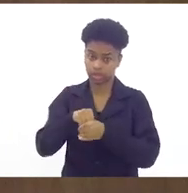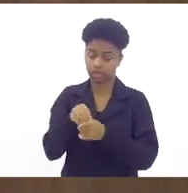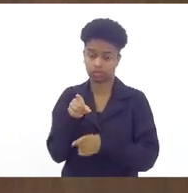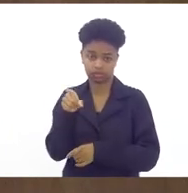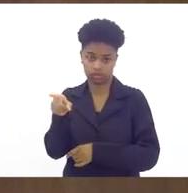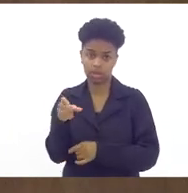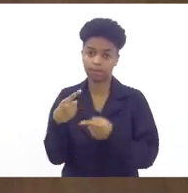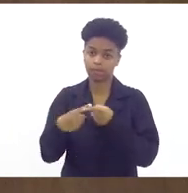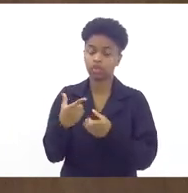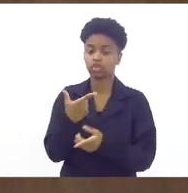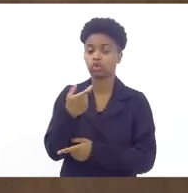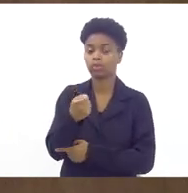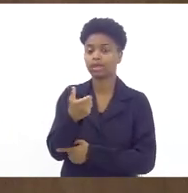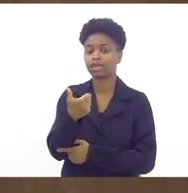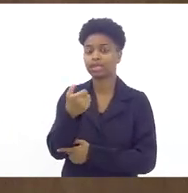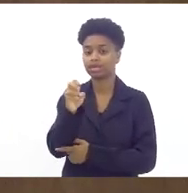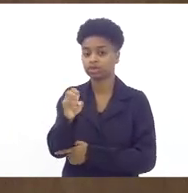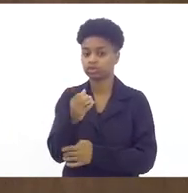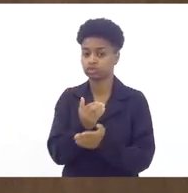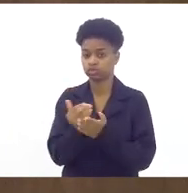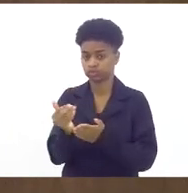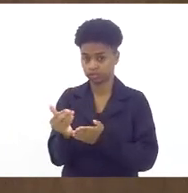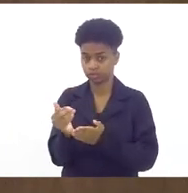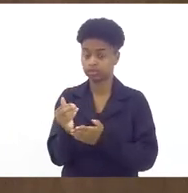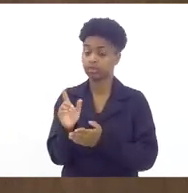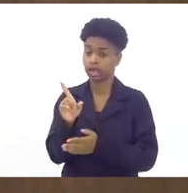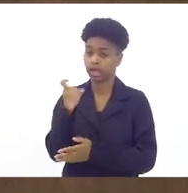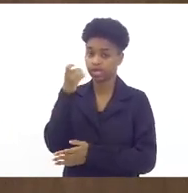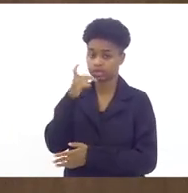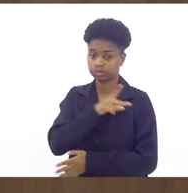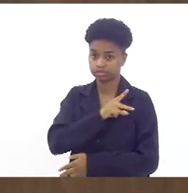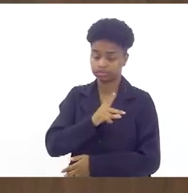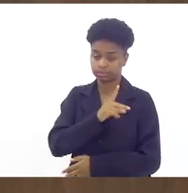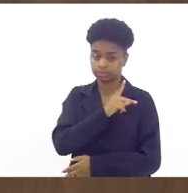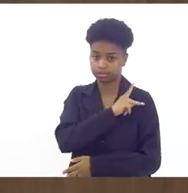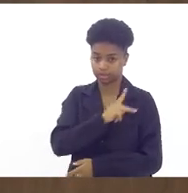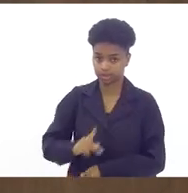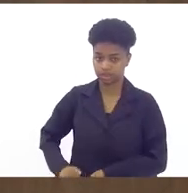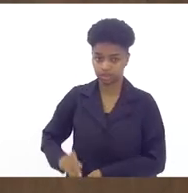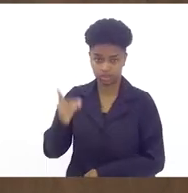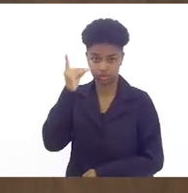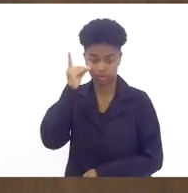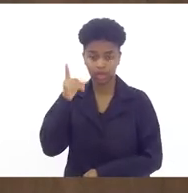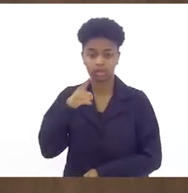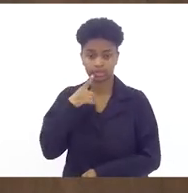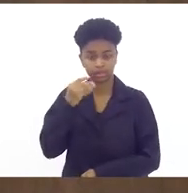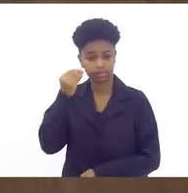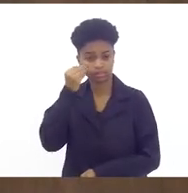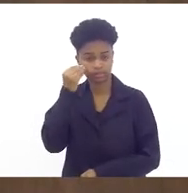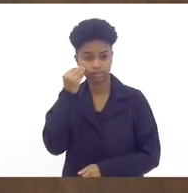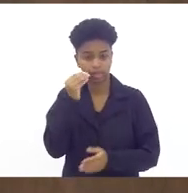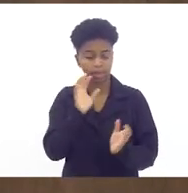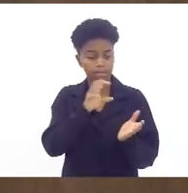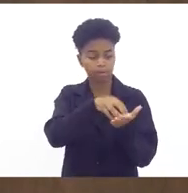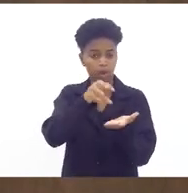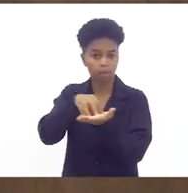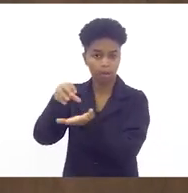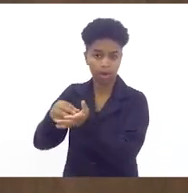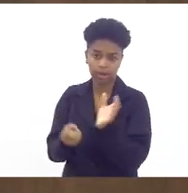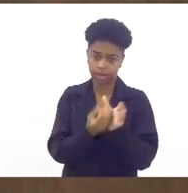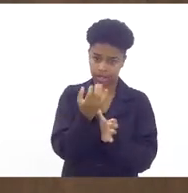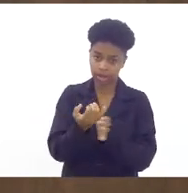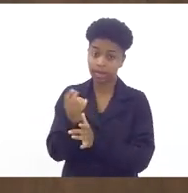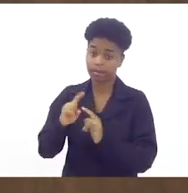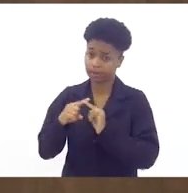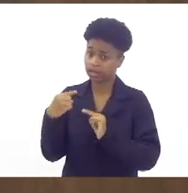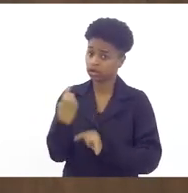que da época ainda a presidenta Dilma tinha ampliação do Instituto e para a gente era fundamental porque a gente